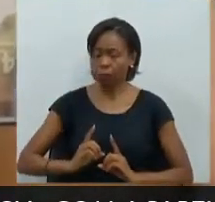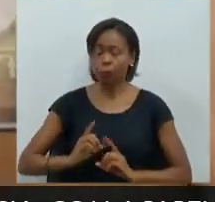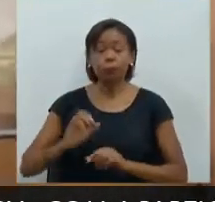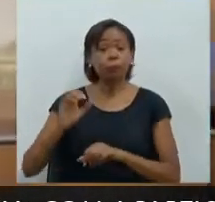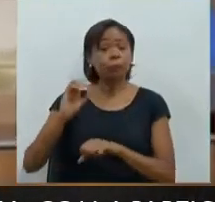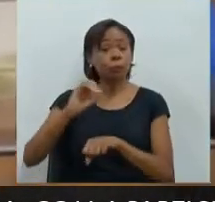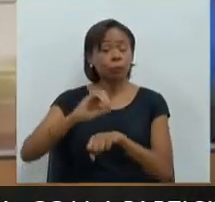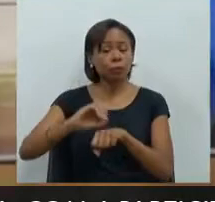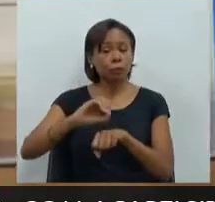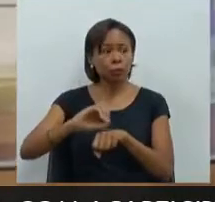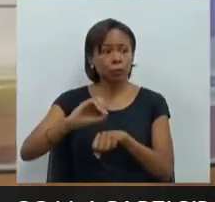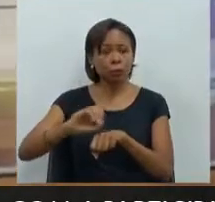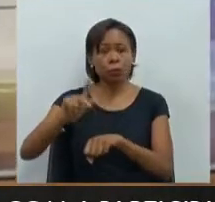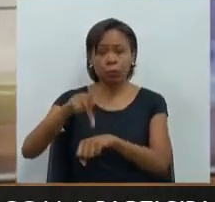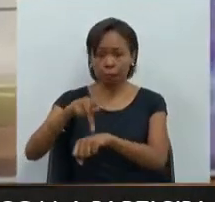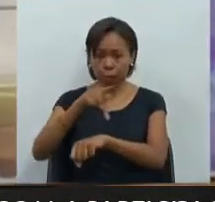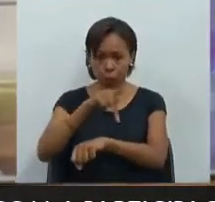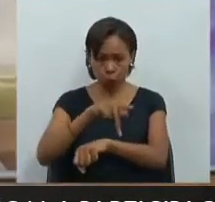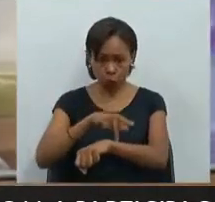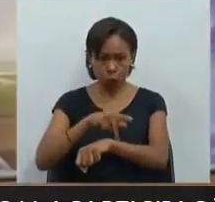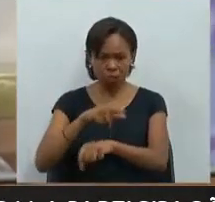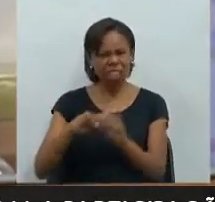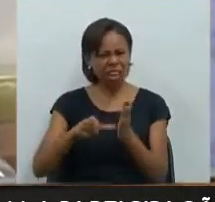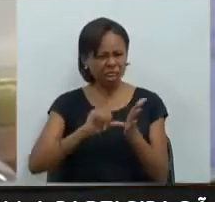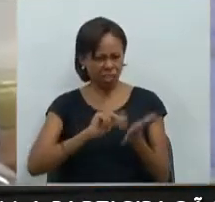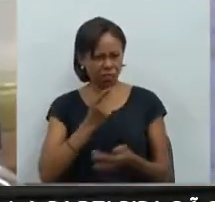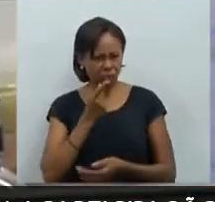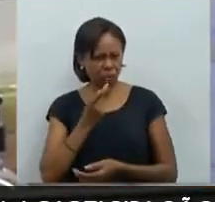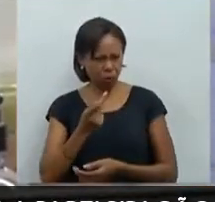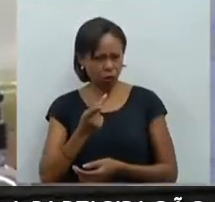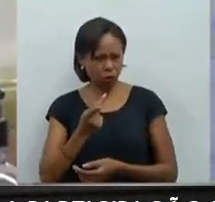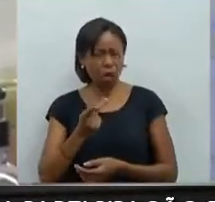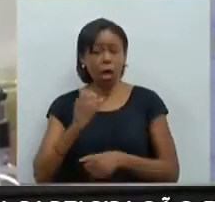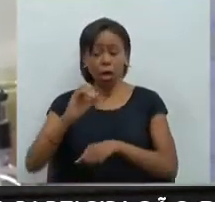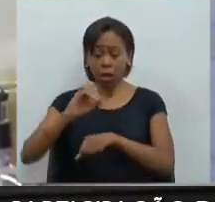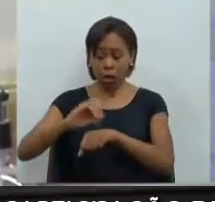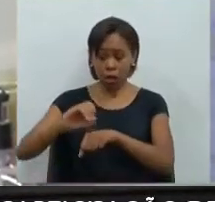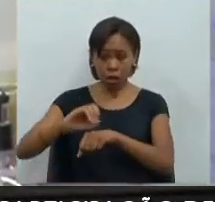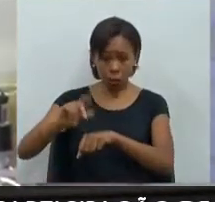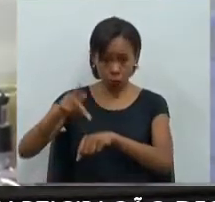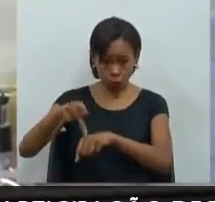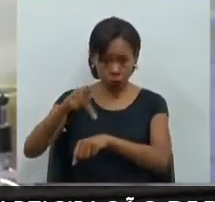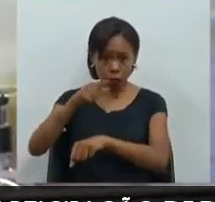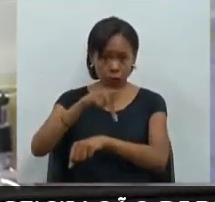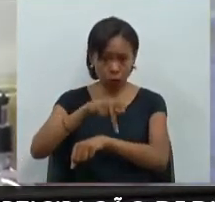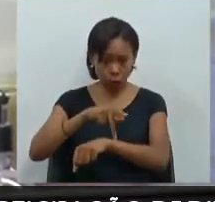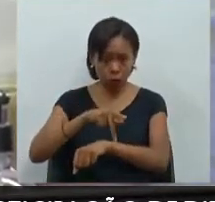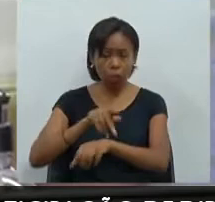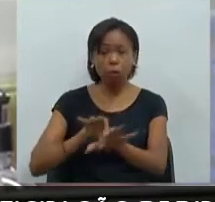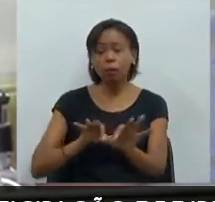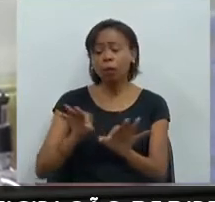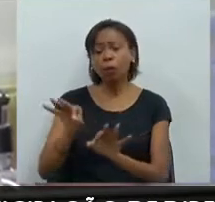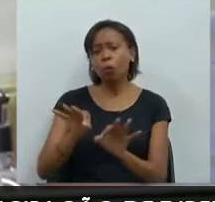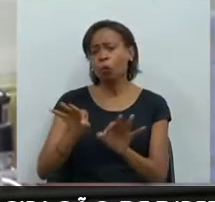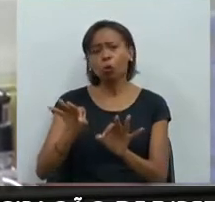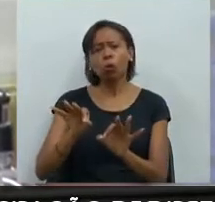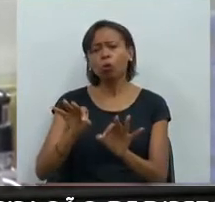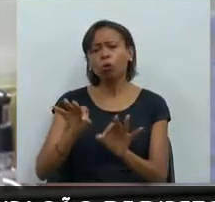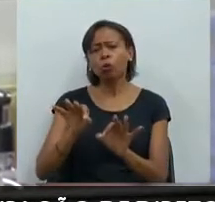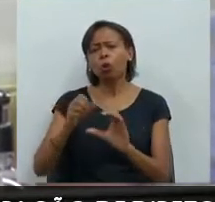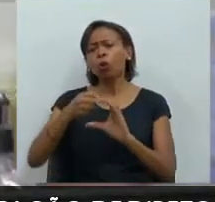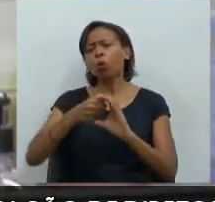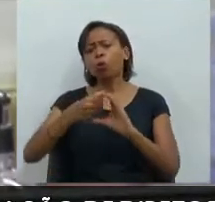oficinas pedagógicas que citaram aí, né, elas foram reorganizadas e as oficinas pedagógicas, elas têm um